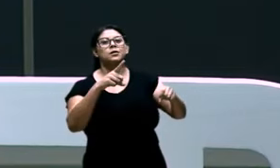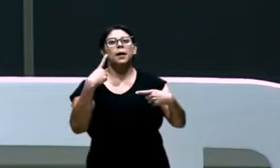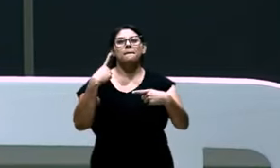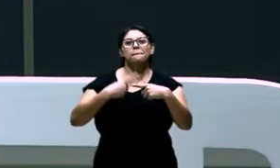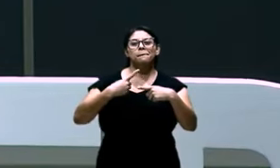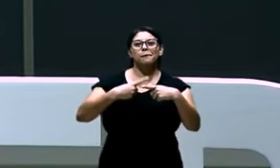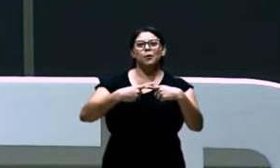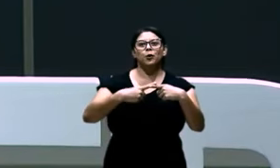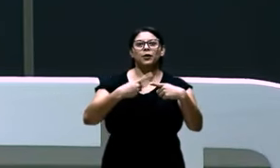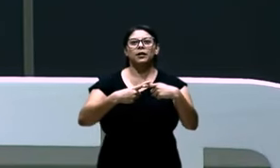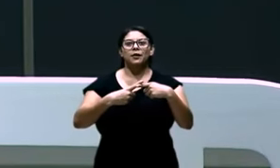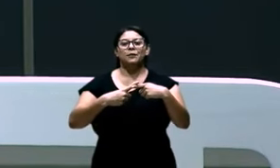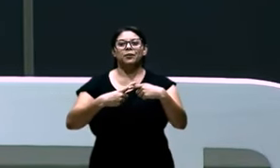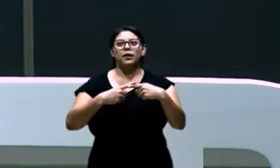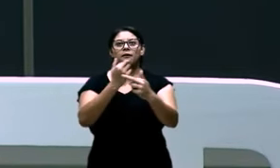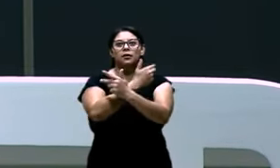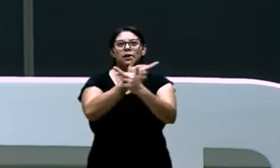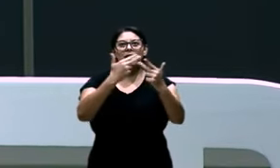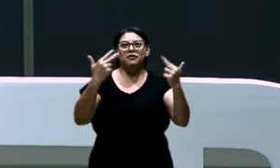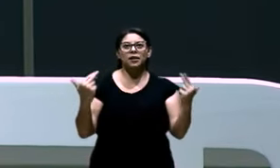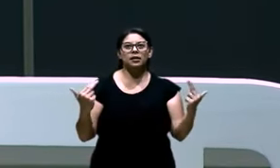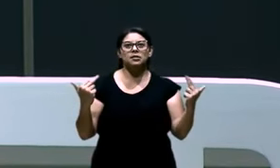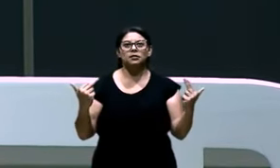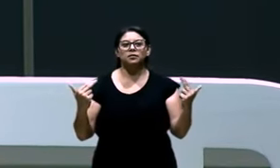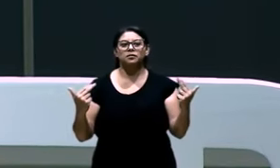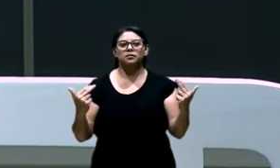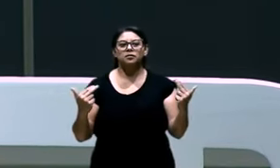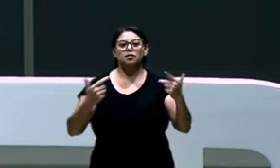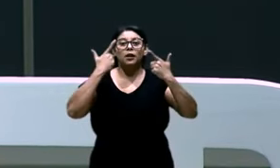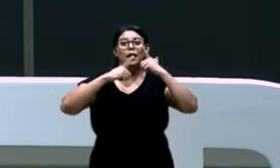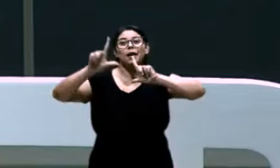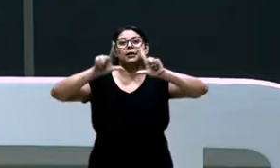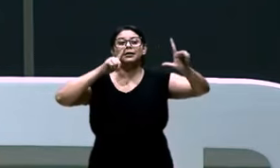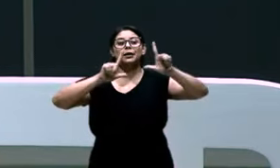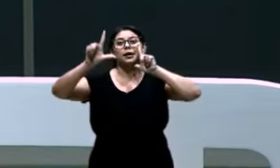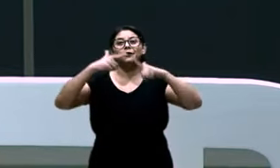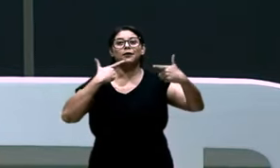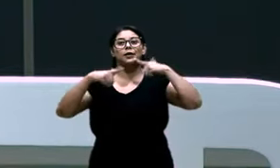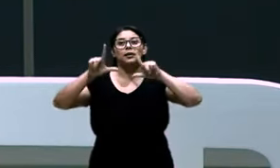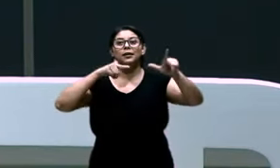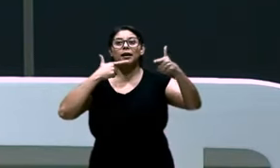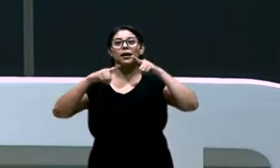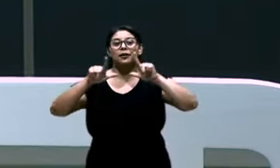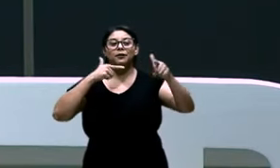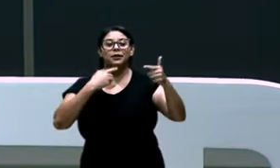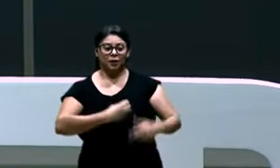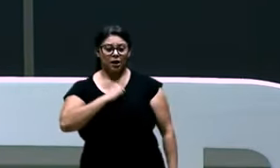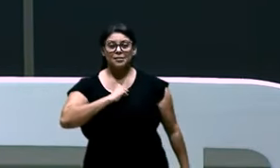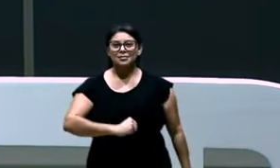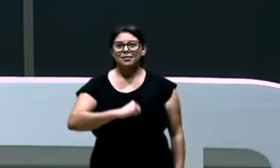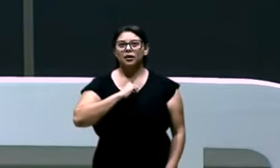Davi, um rei organizado, porque serve um Deus organizado. O que Davi fez? Aquilo que nós chamamos hoje de escala.